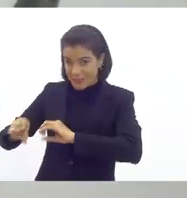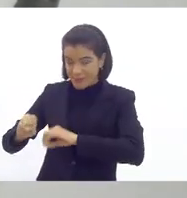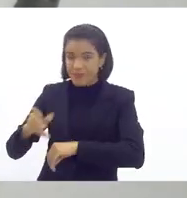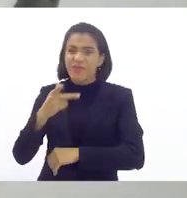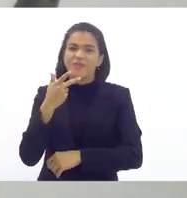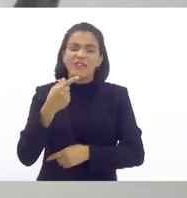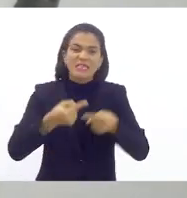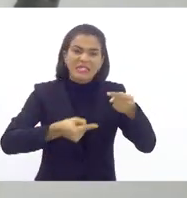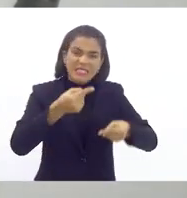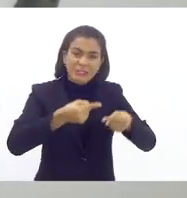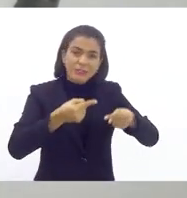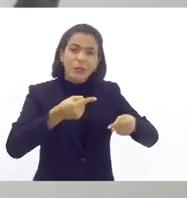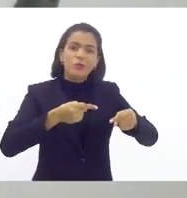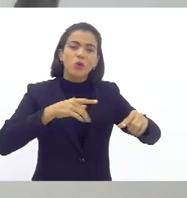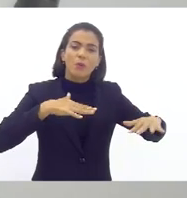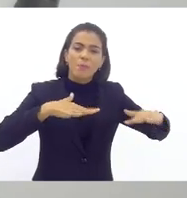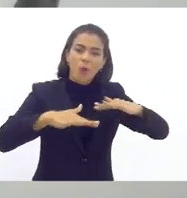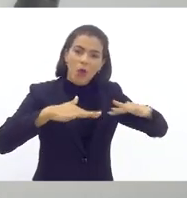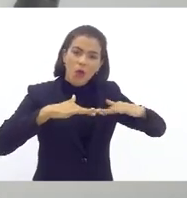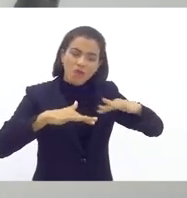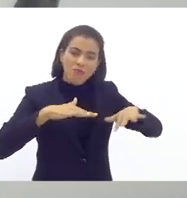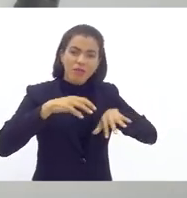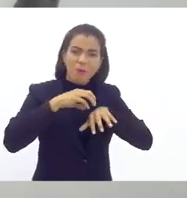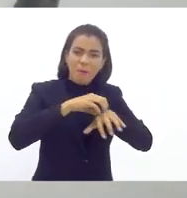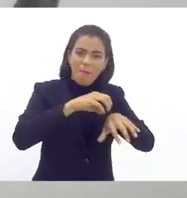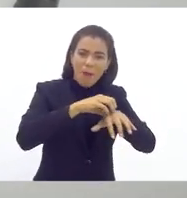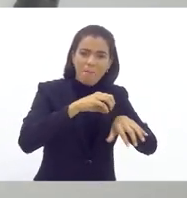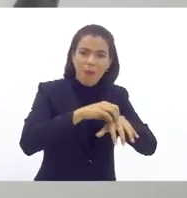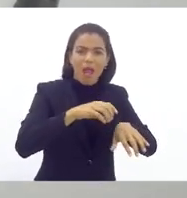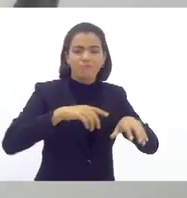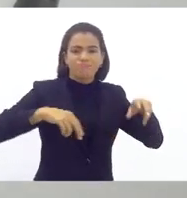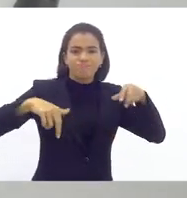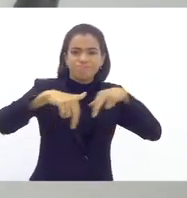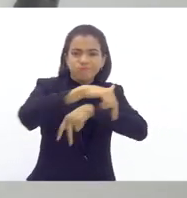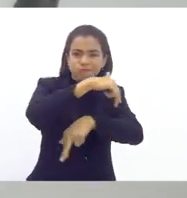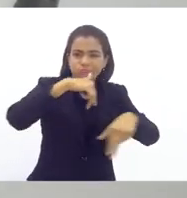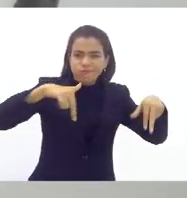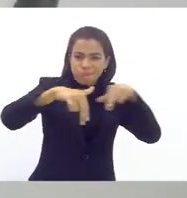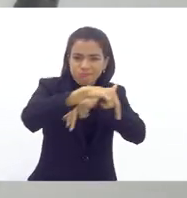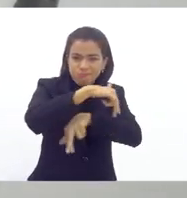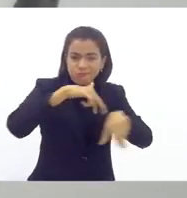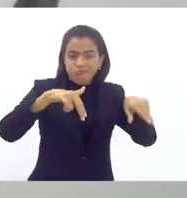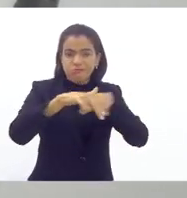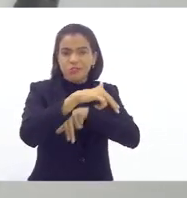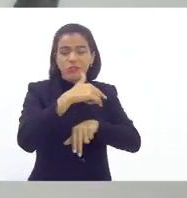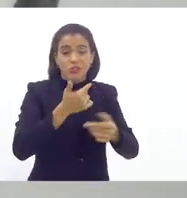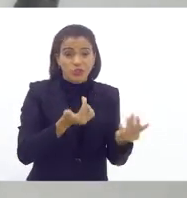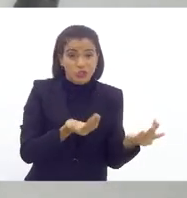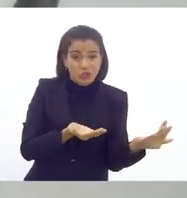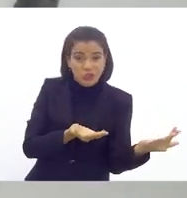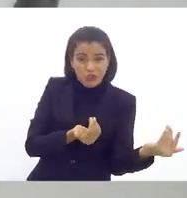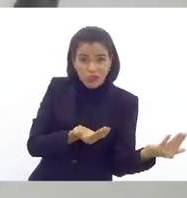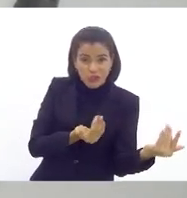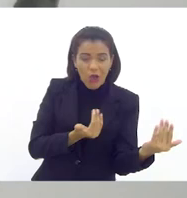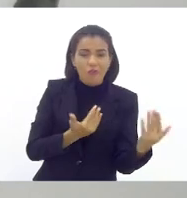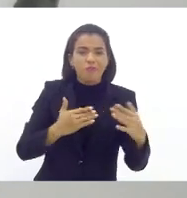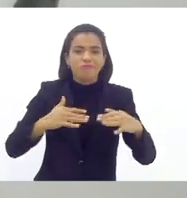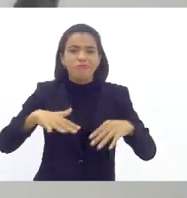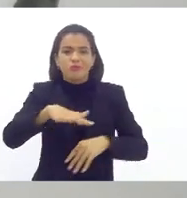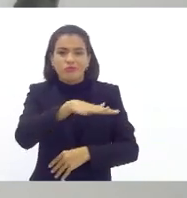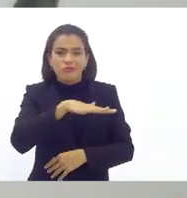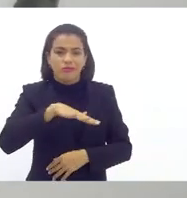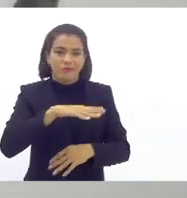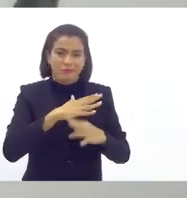quando a gente discute mobilidade pública, que é o direito e acesso à circulação de jovens, das crianças nos espaços da cidade,